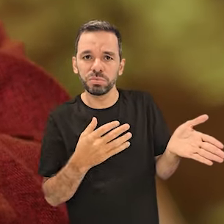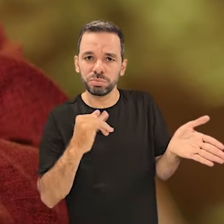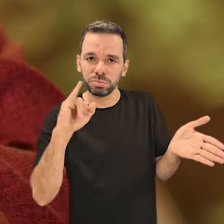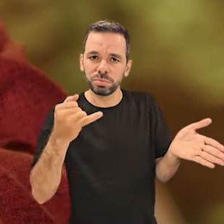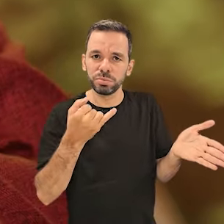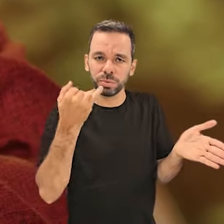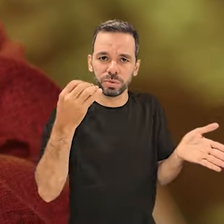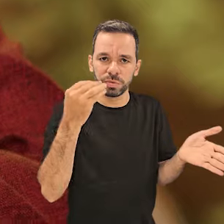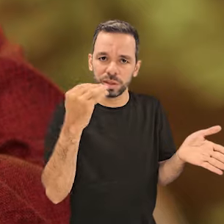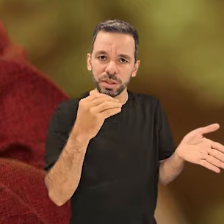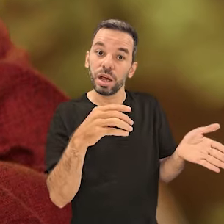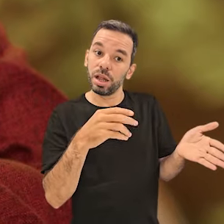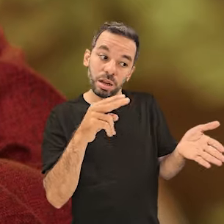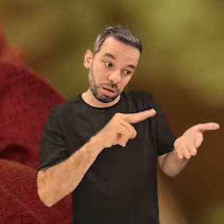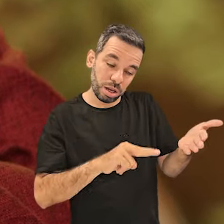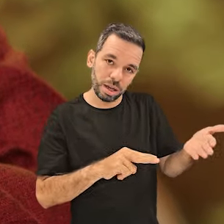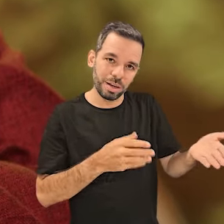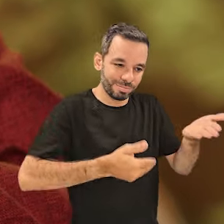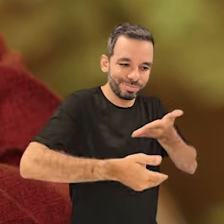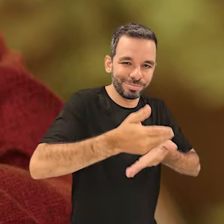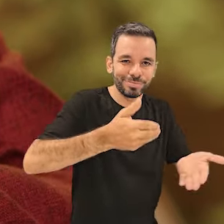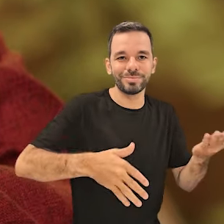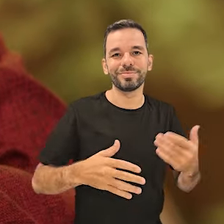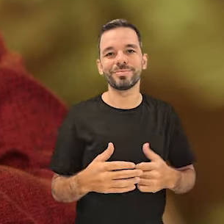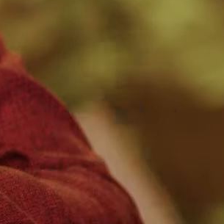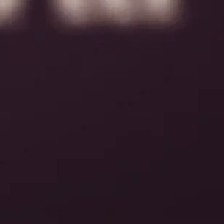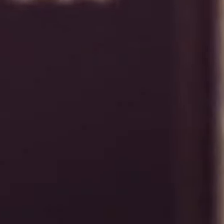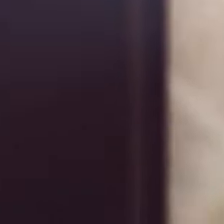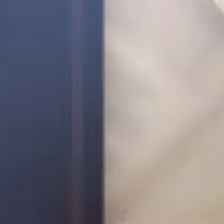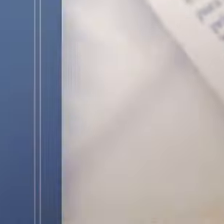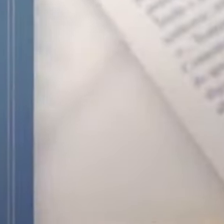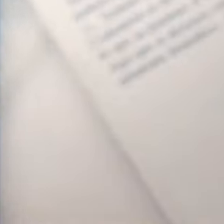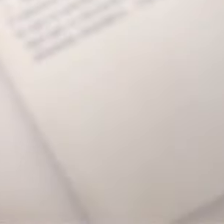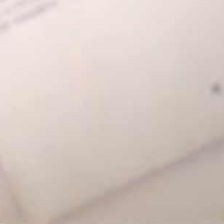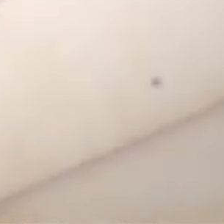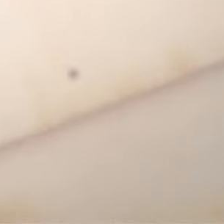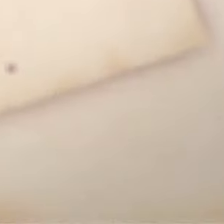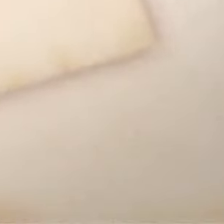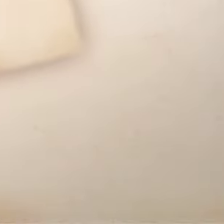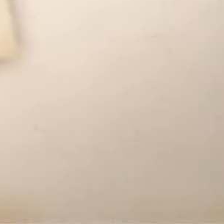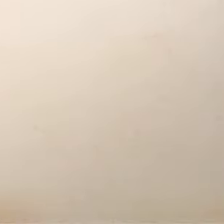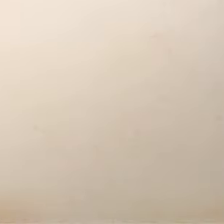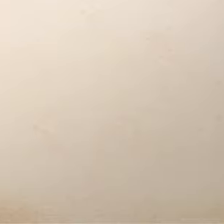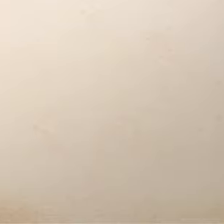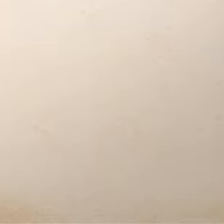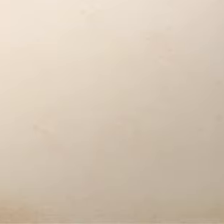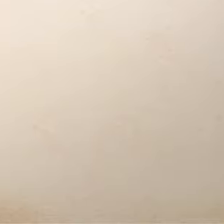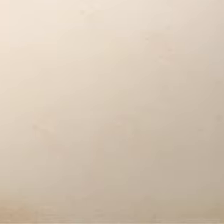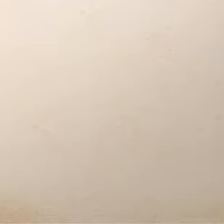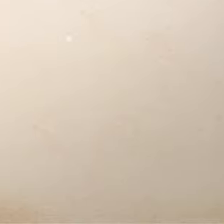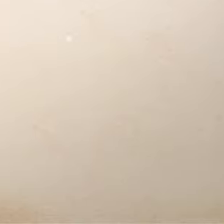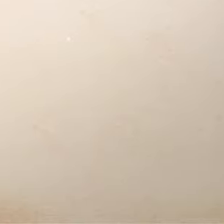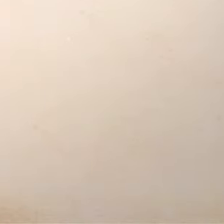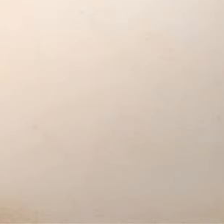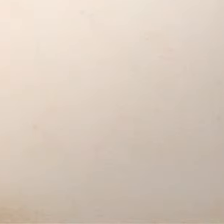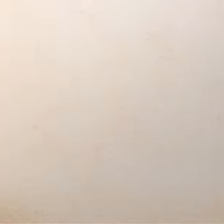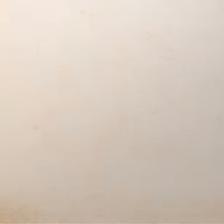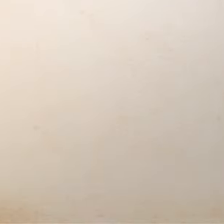leitura para a melhoria das relações interpessoais.